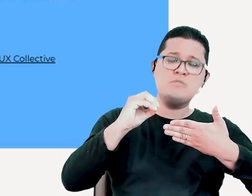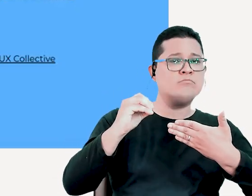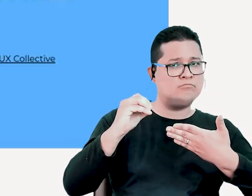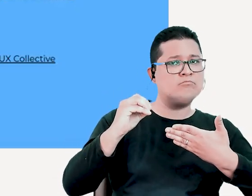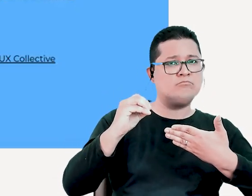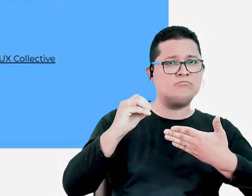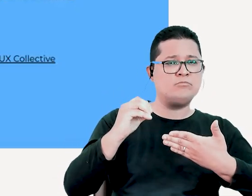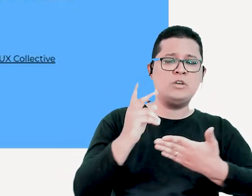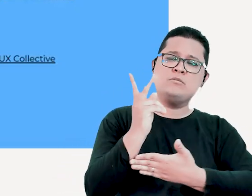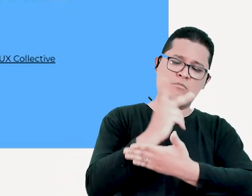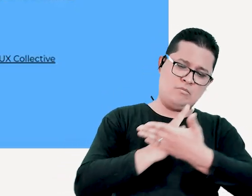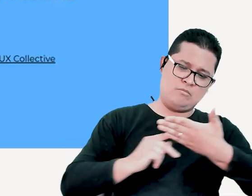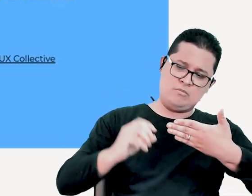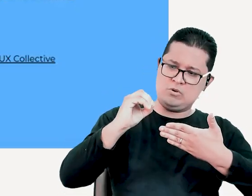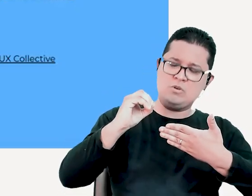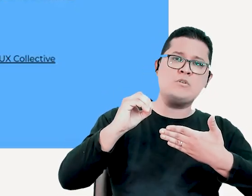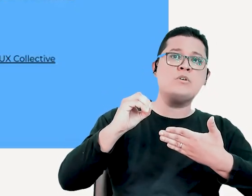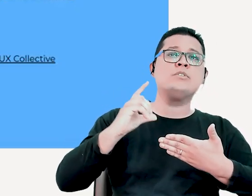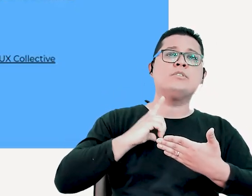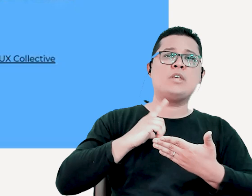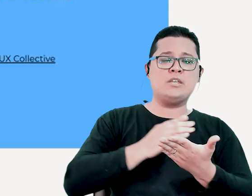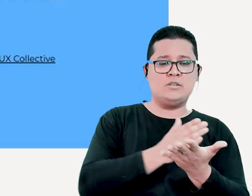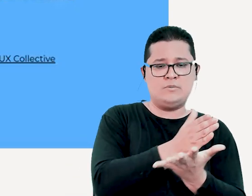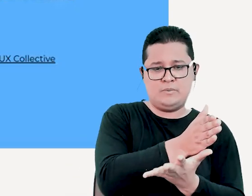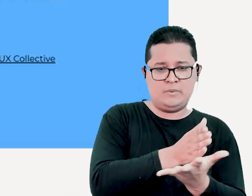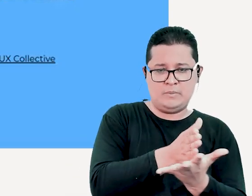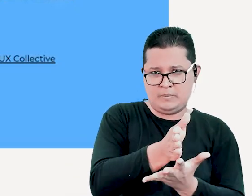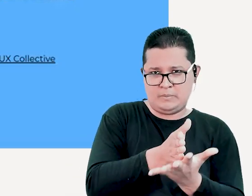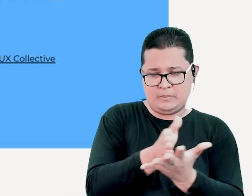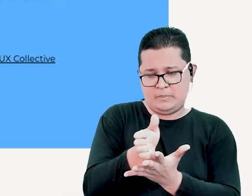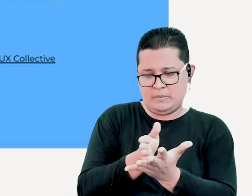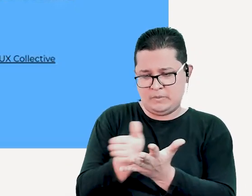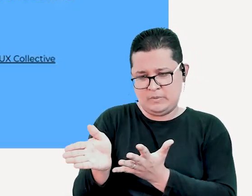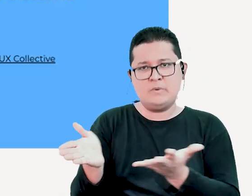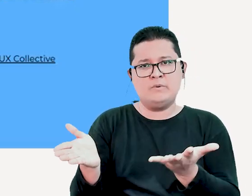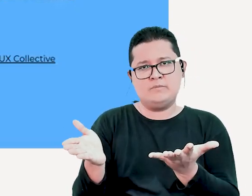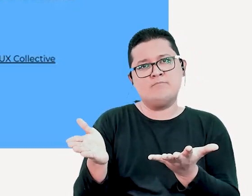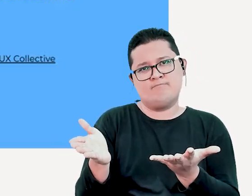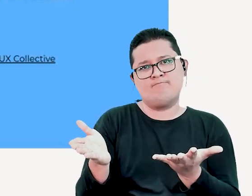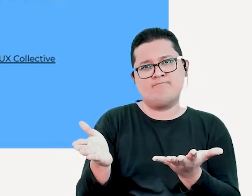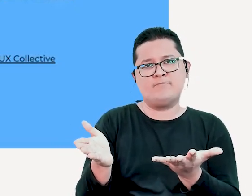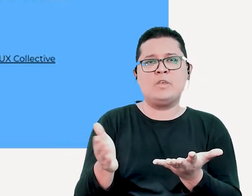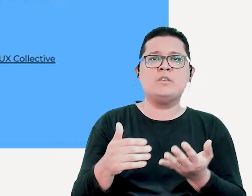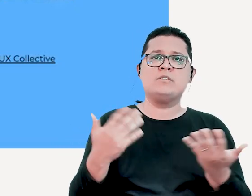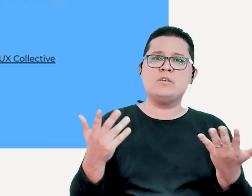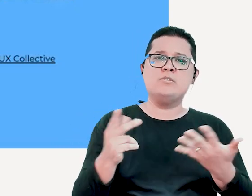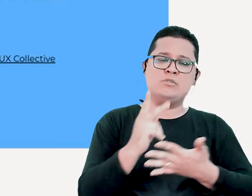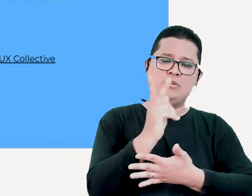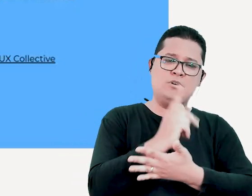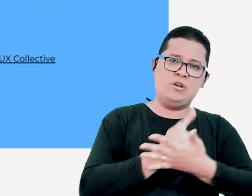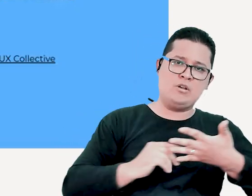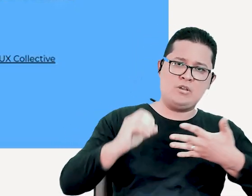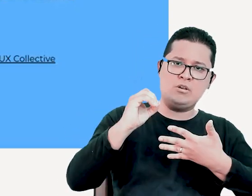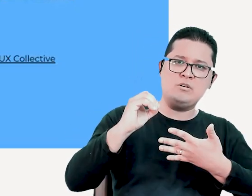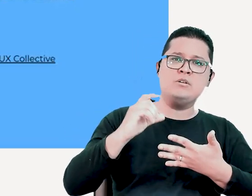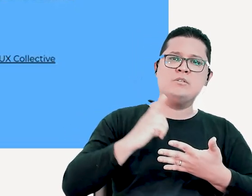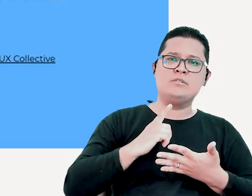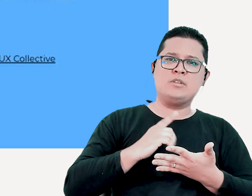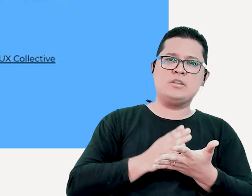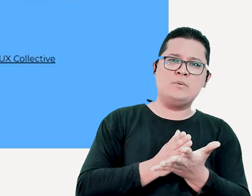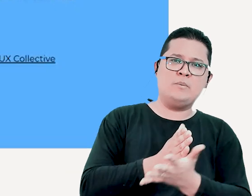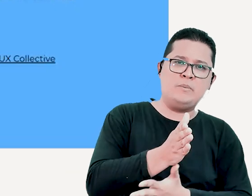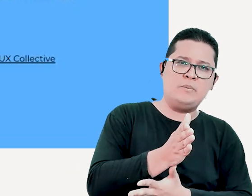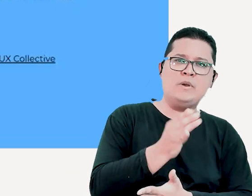tem outras disciplinas que estão dentro dessa área macro, né? Então, que pode ser Craft, que é o exemplo que a gente